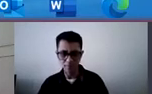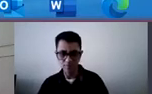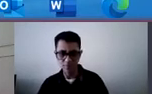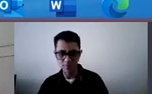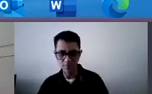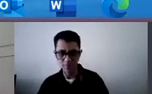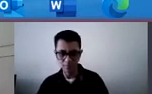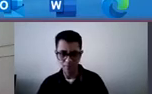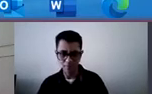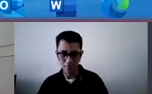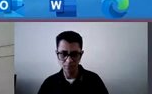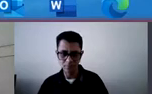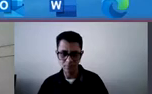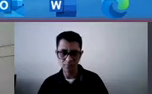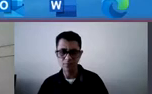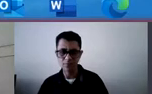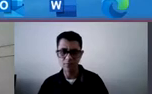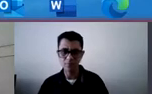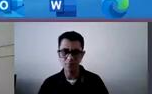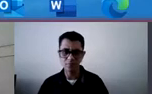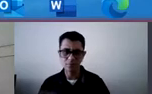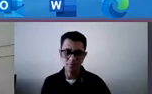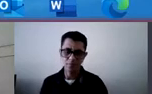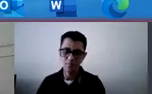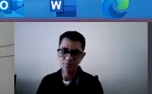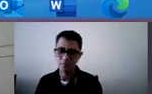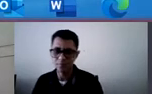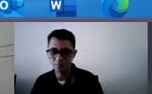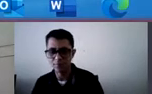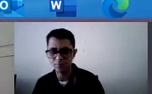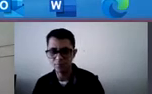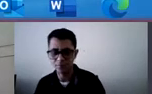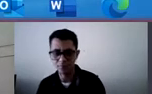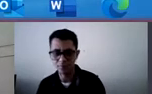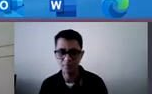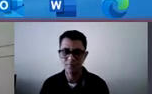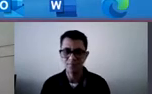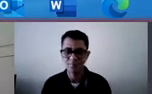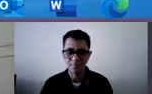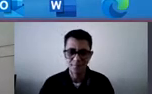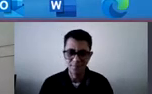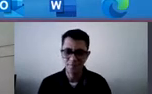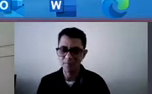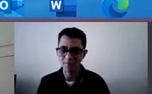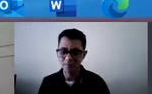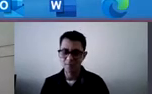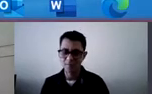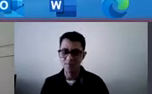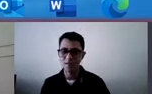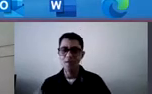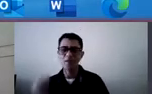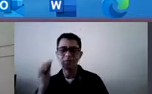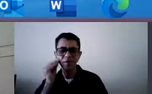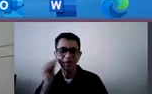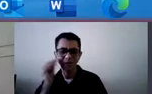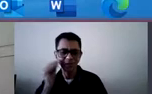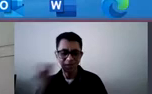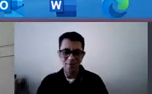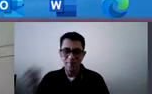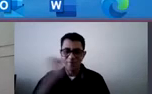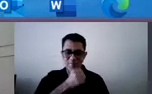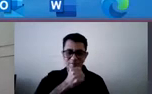no foco. Vem para a responsabilidade, Diego. Te chamei na hora da responsabilidade. É, eu estava tentando... da